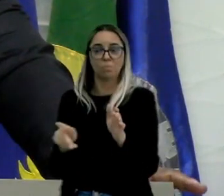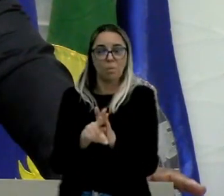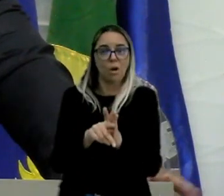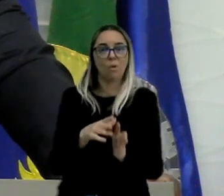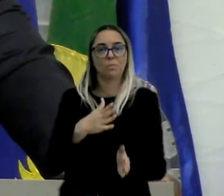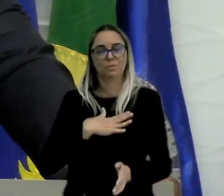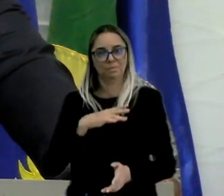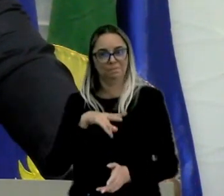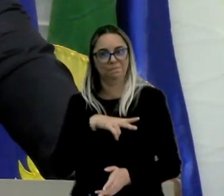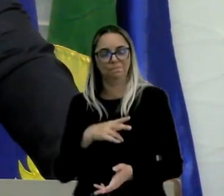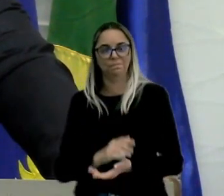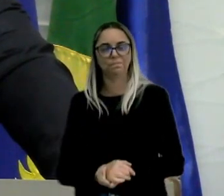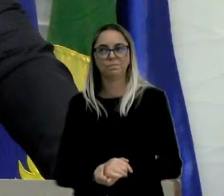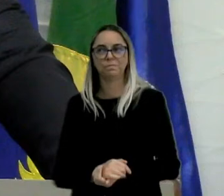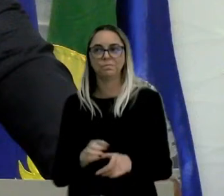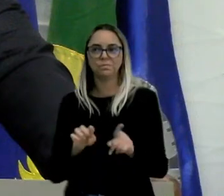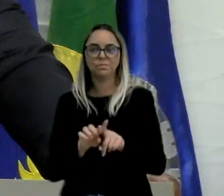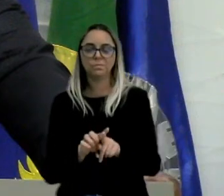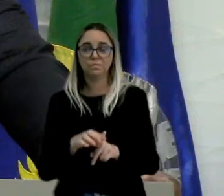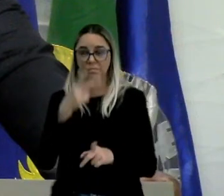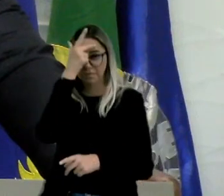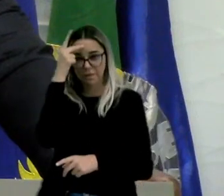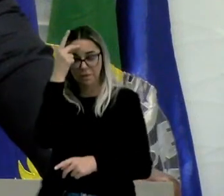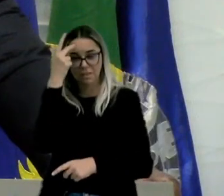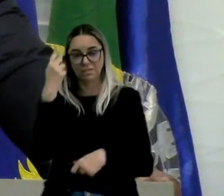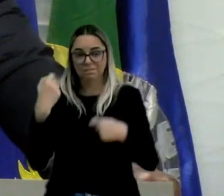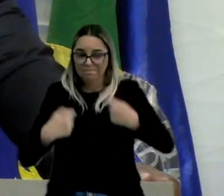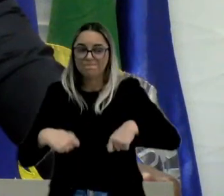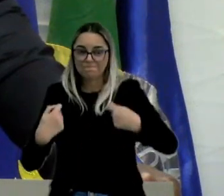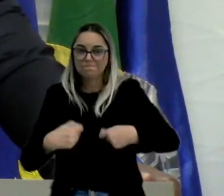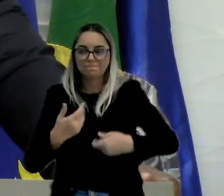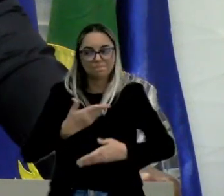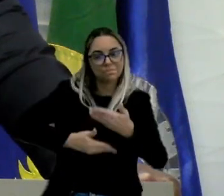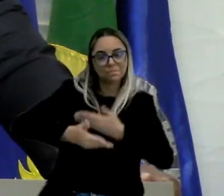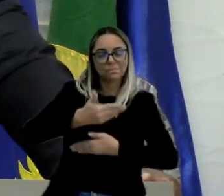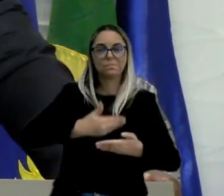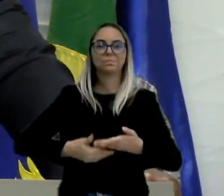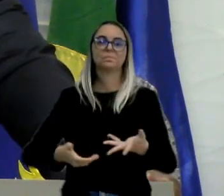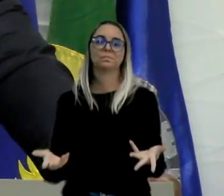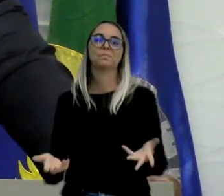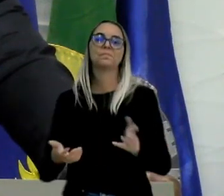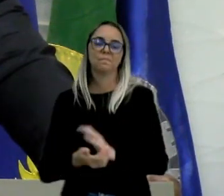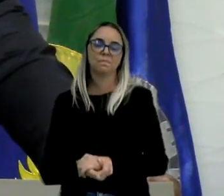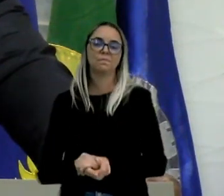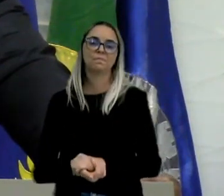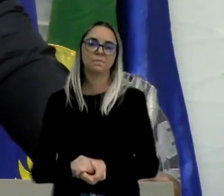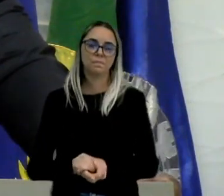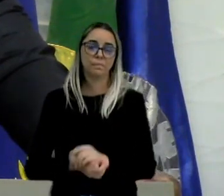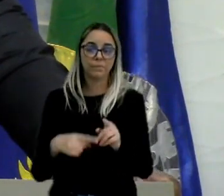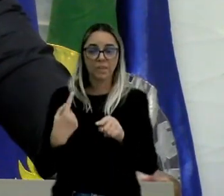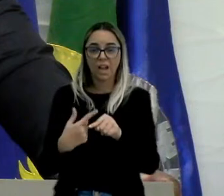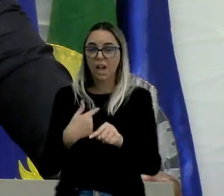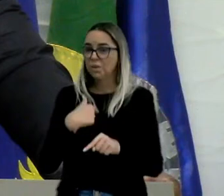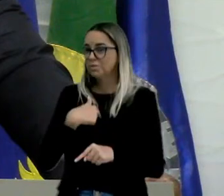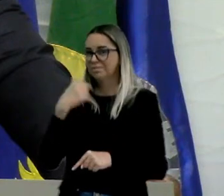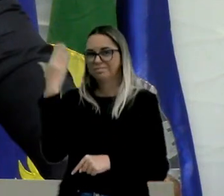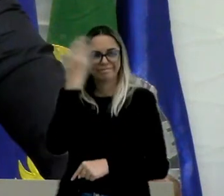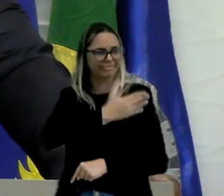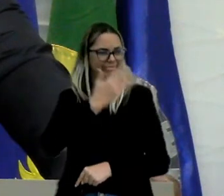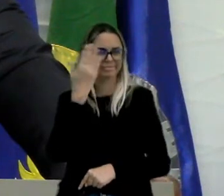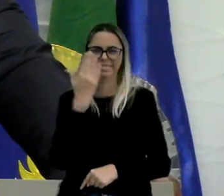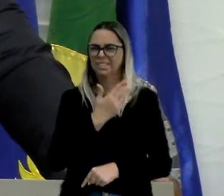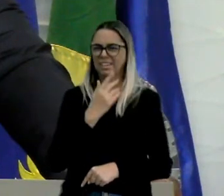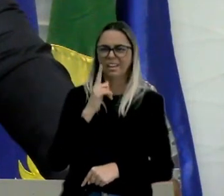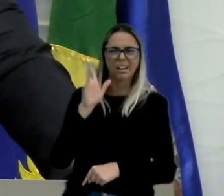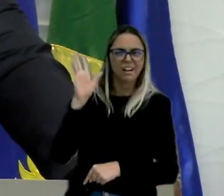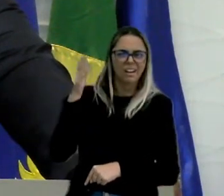trazendo pessoas precisando de atendimento porque eu nunca vi um doceiro desse